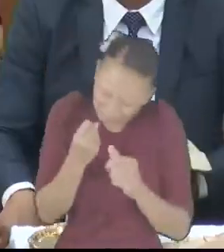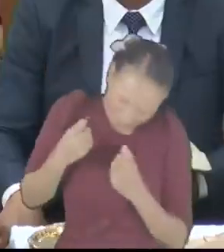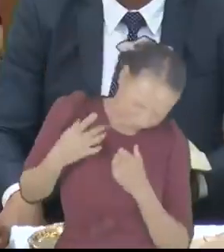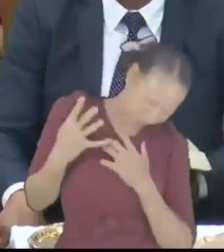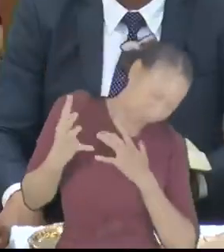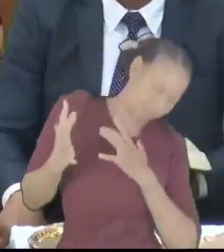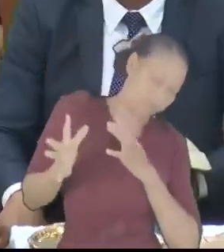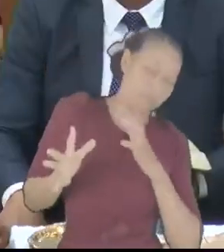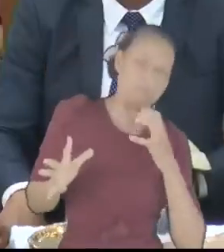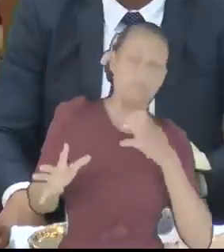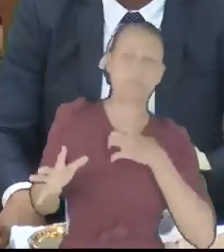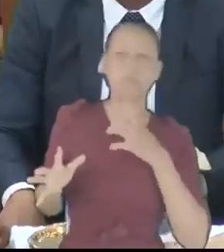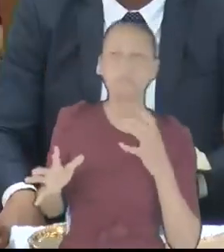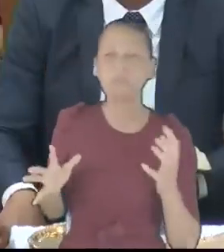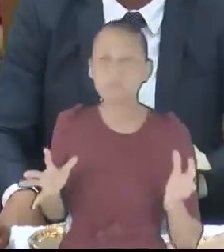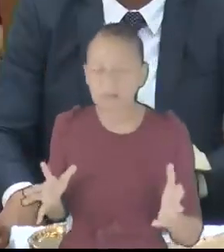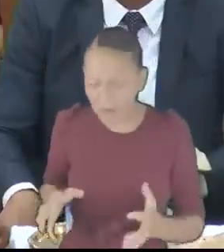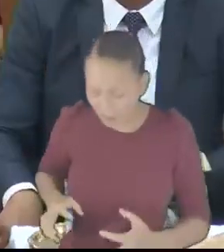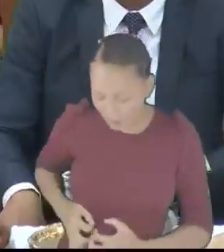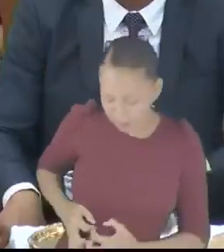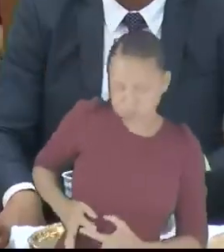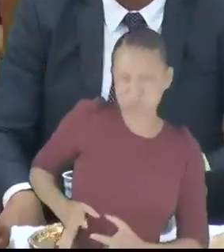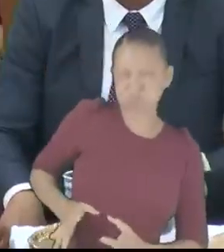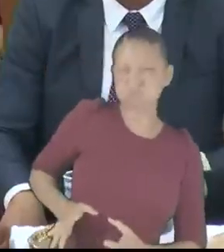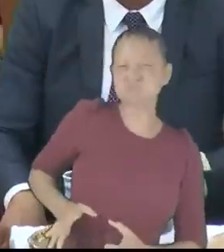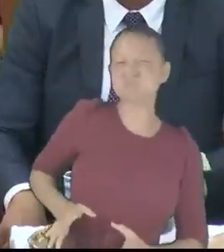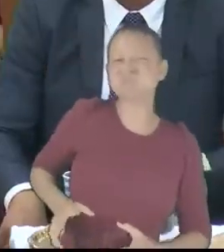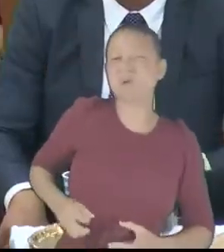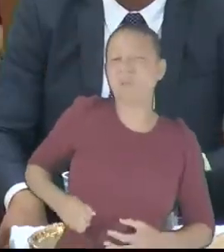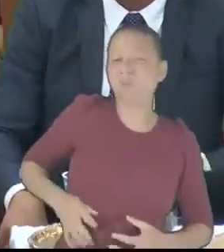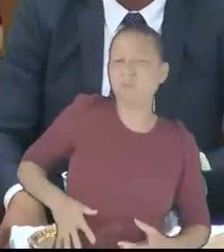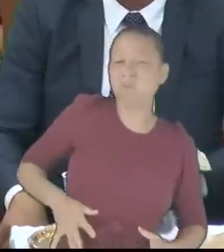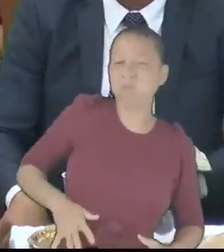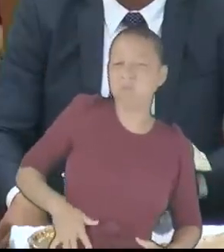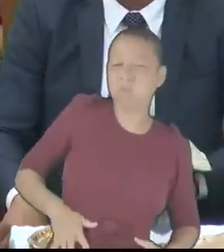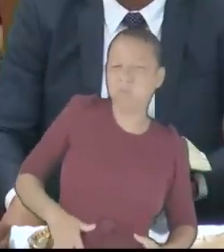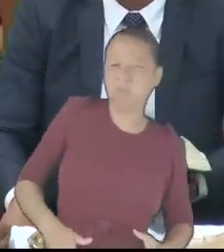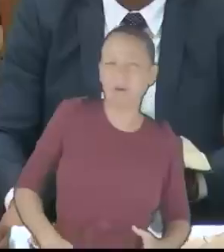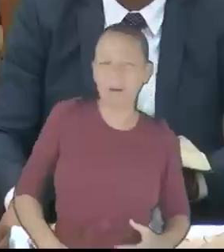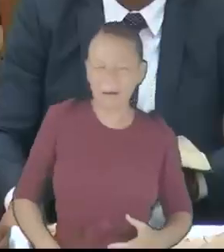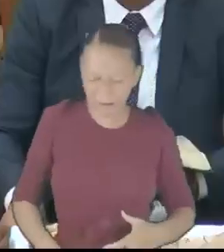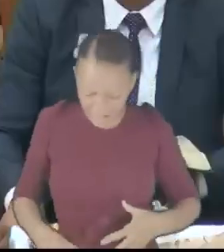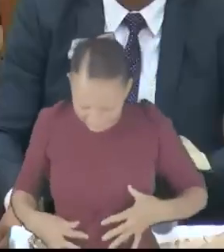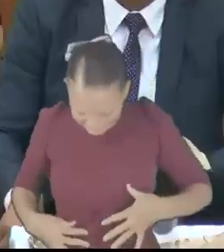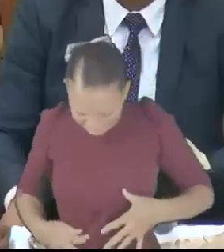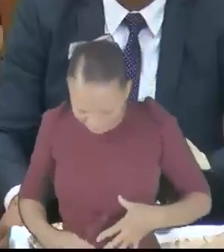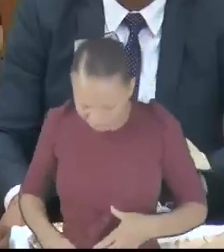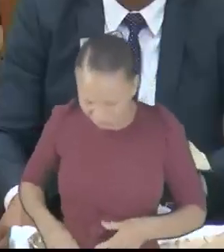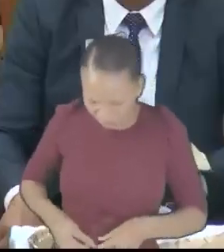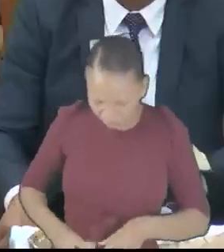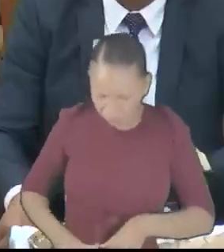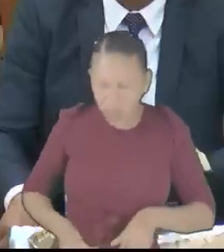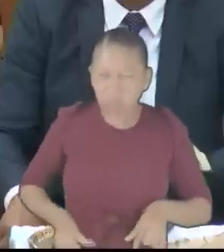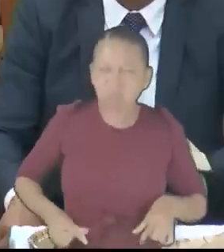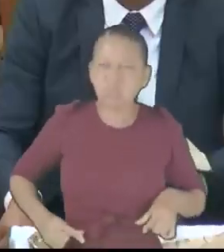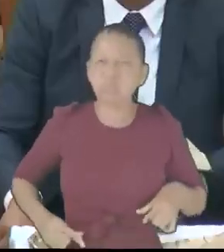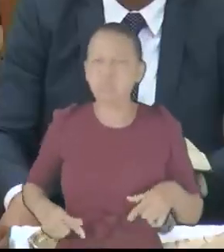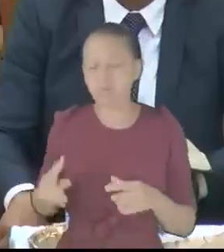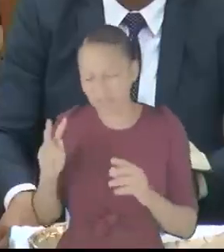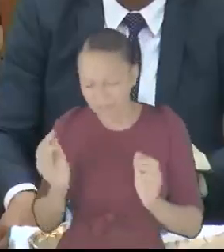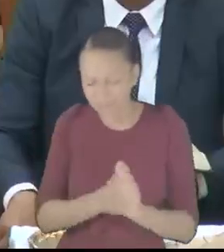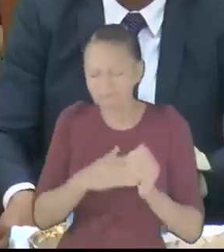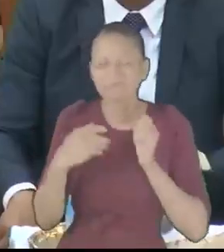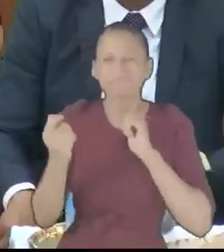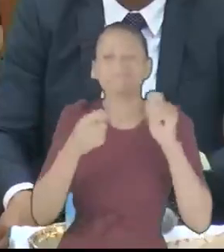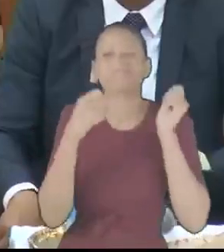historiadores, ficava muitas vezes buracos nas laterais que apareciam as vísceras, irmãos.